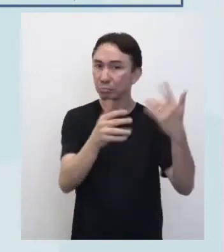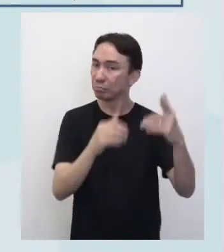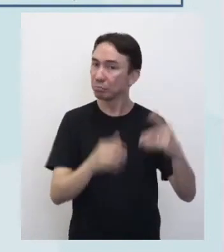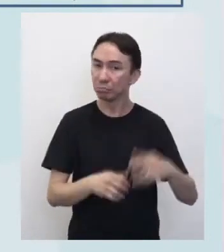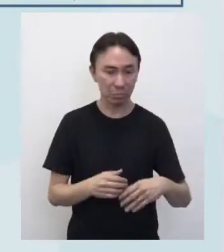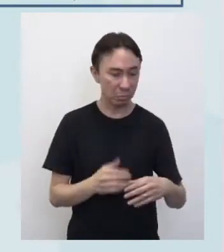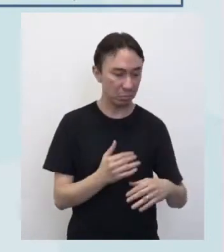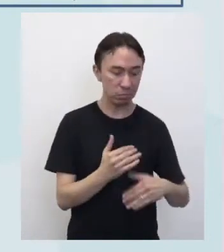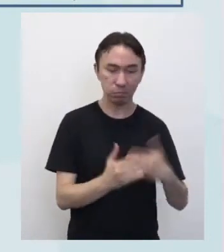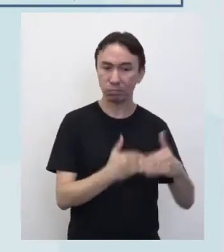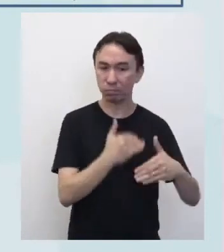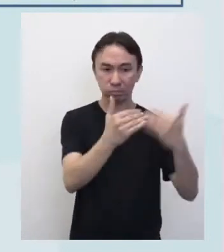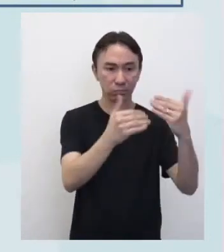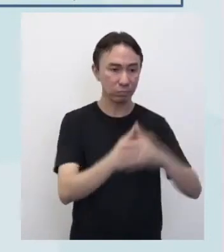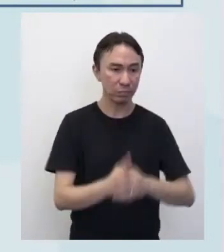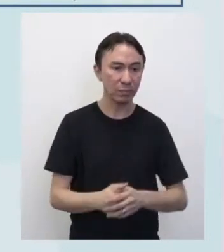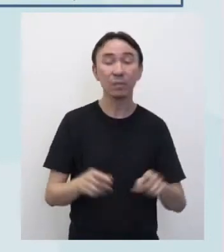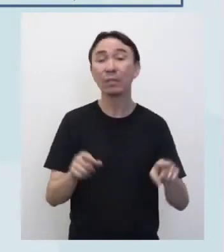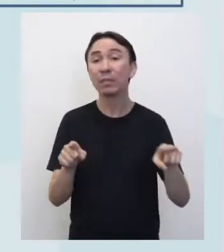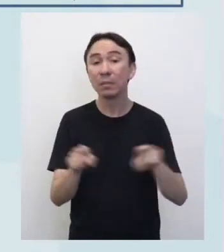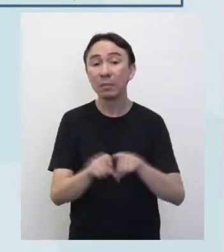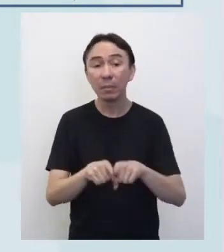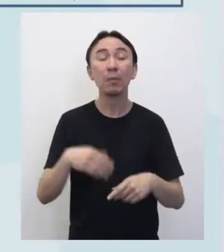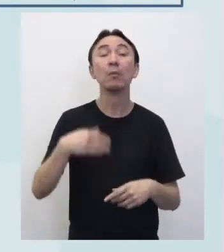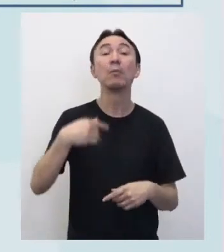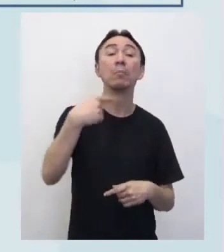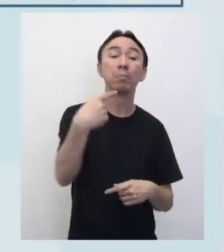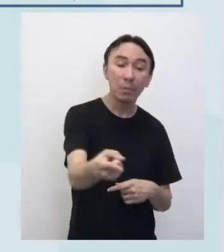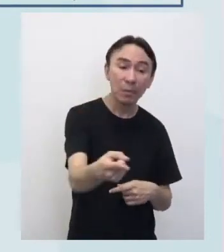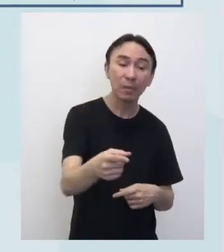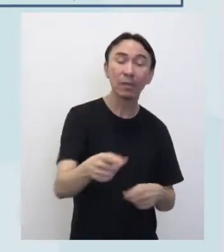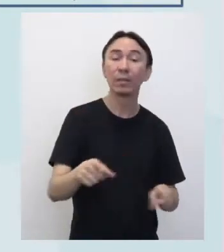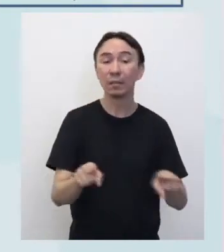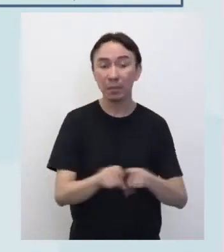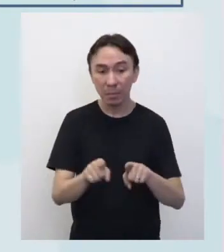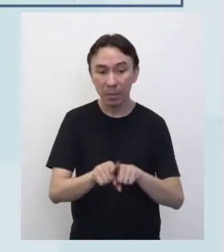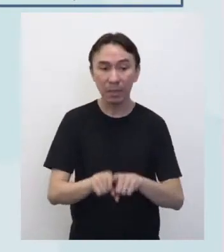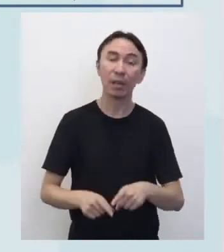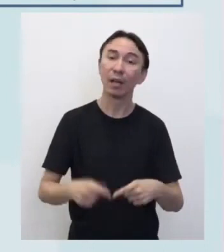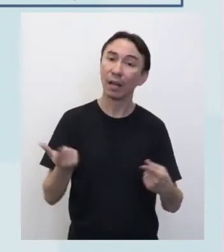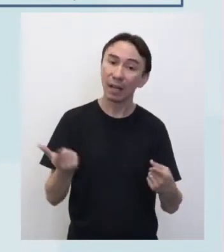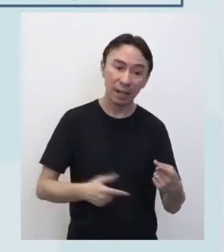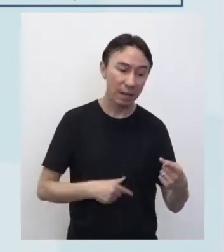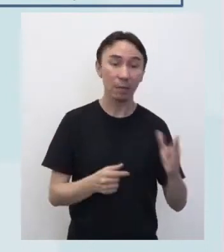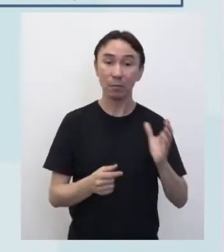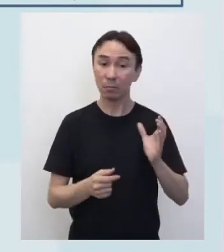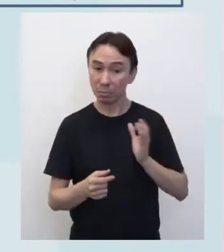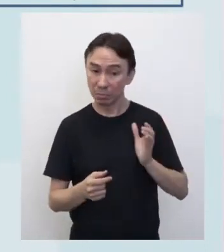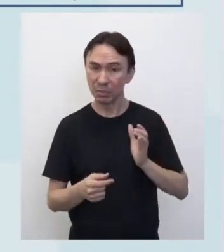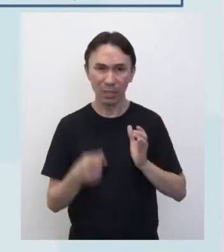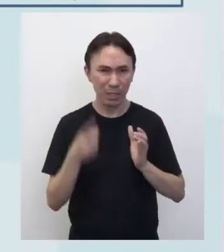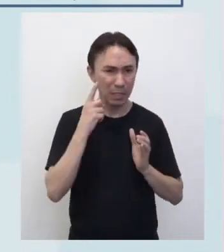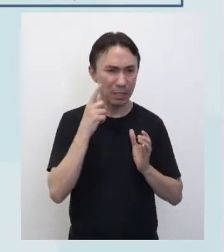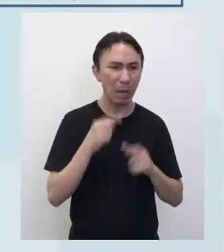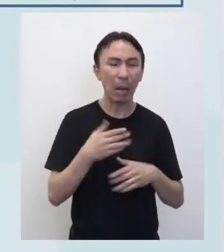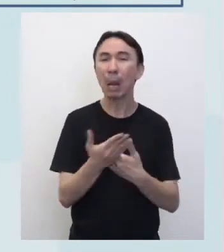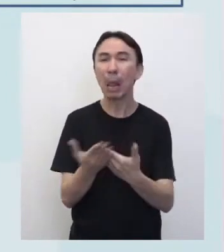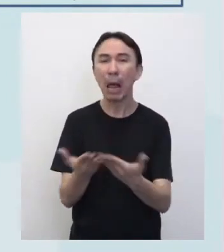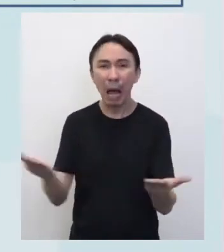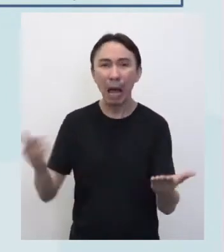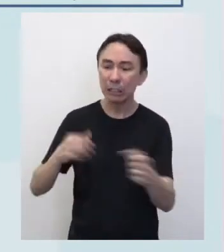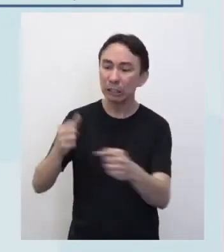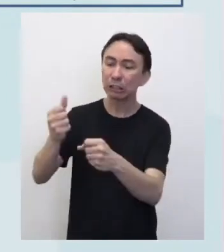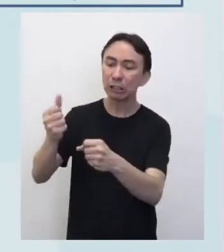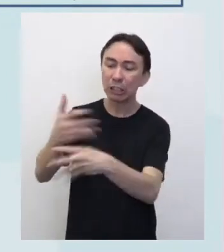se fortalecendo e, com o tempo, essa própria burguesia promoveu o processo de emancipação das